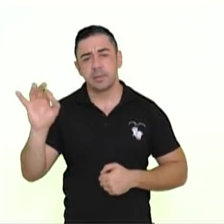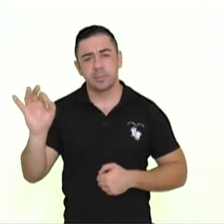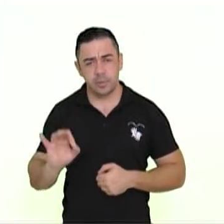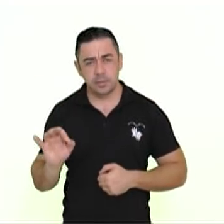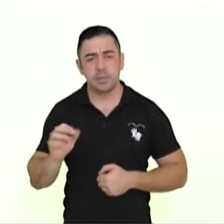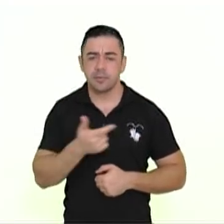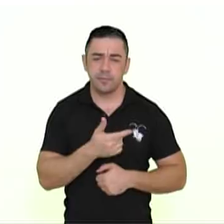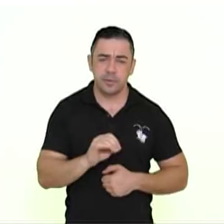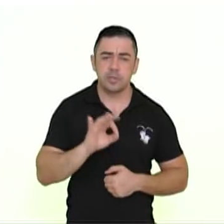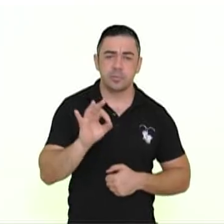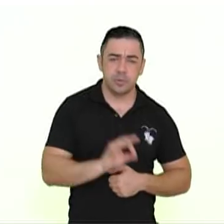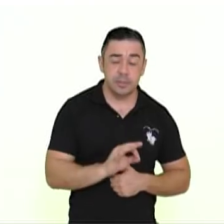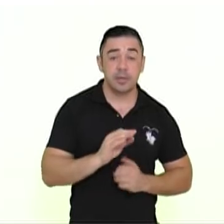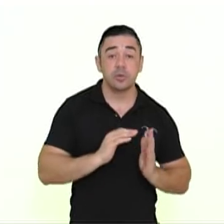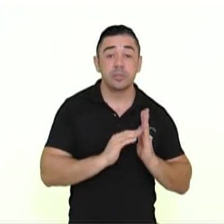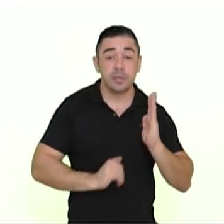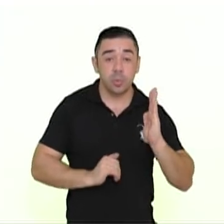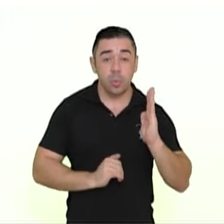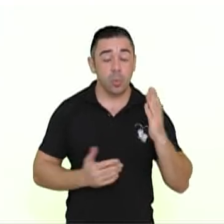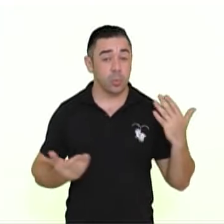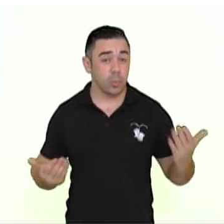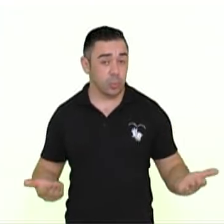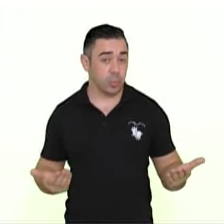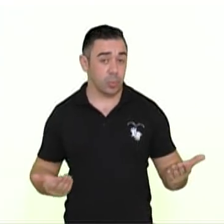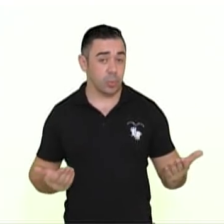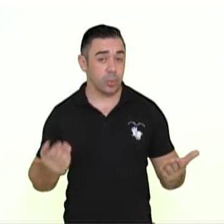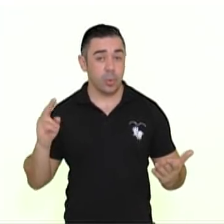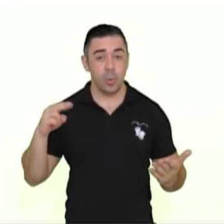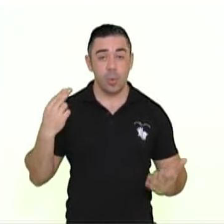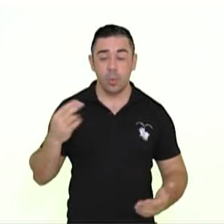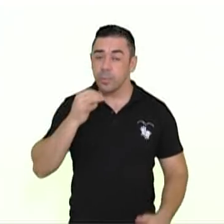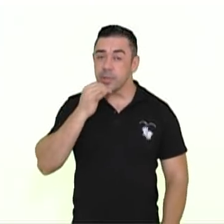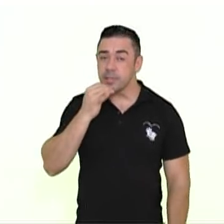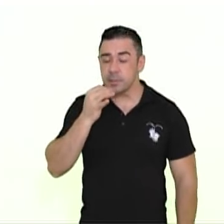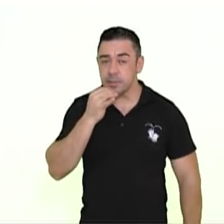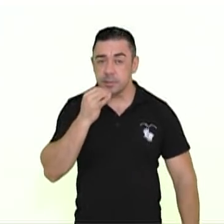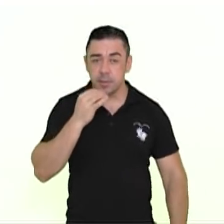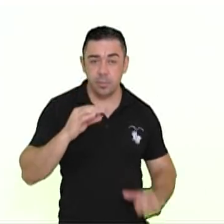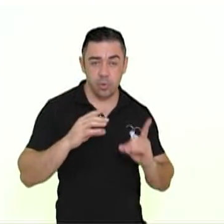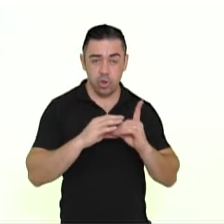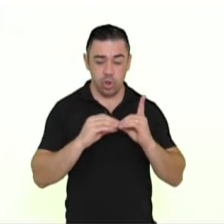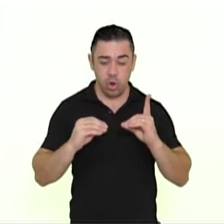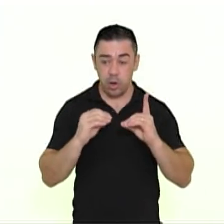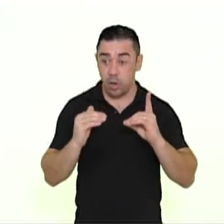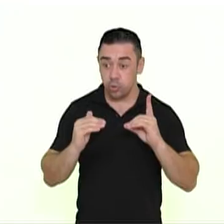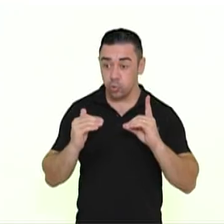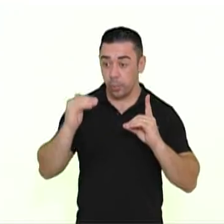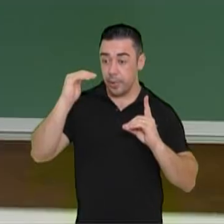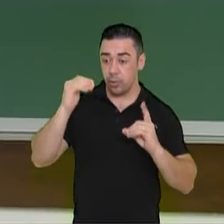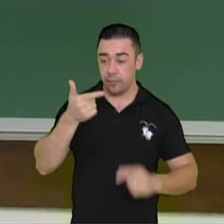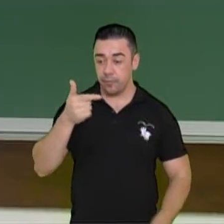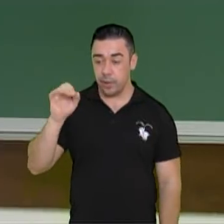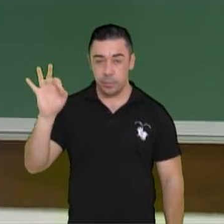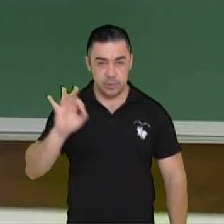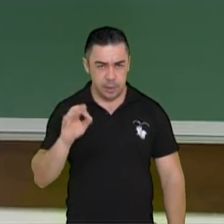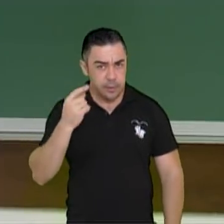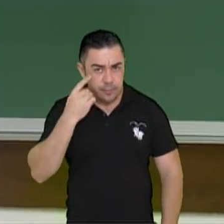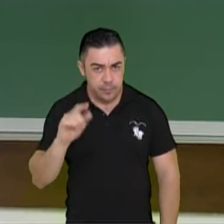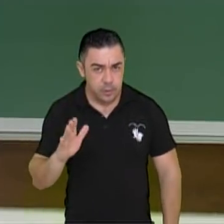60%, 20% de desconto. Ou o dólar subiu 20%, já ouviram falar,